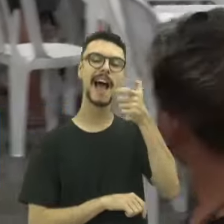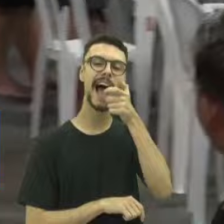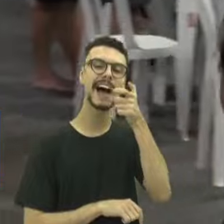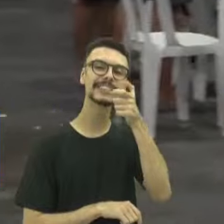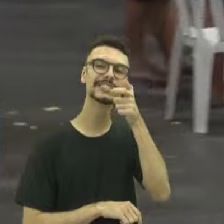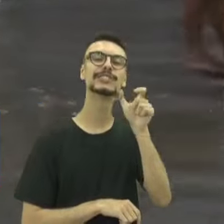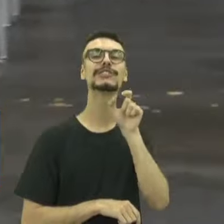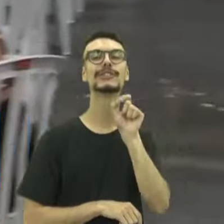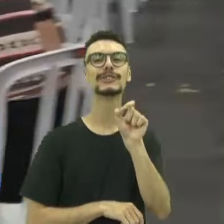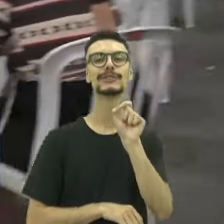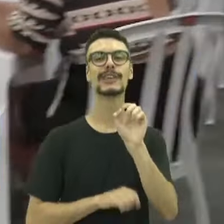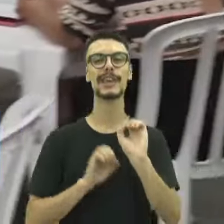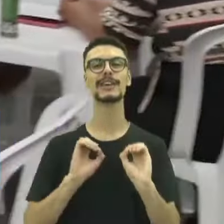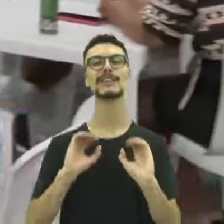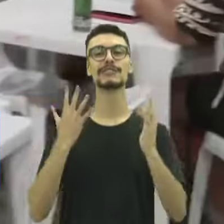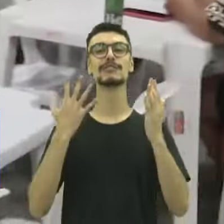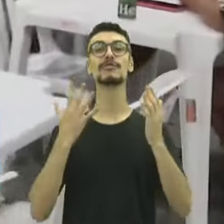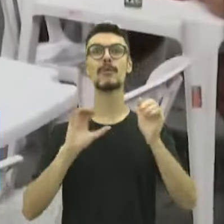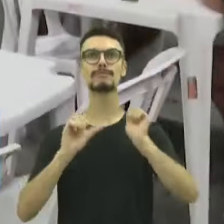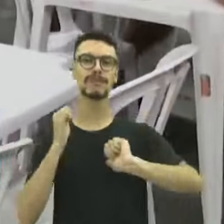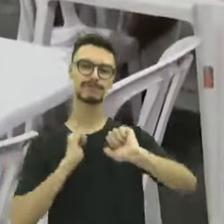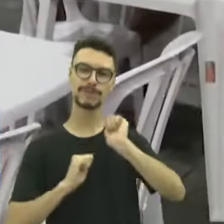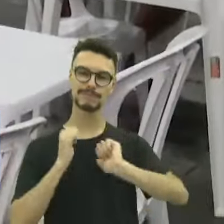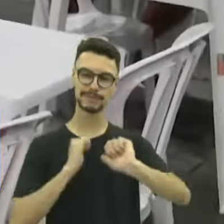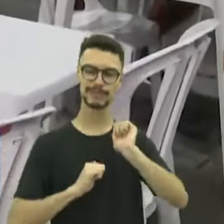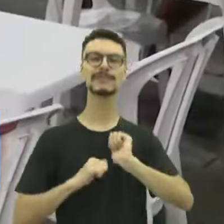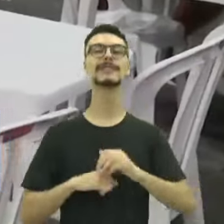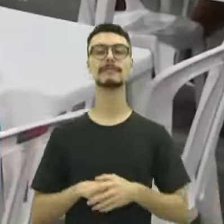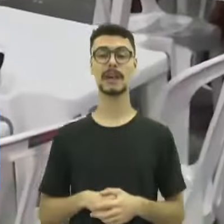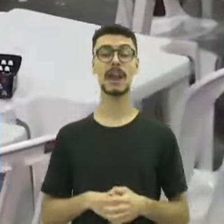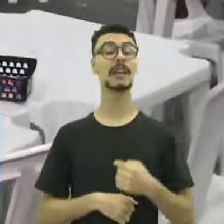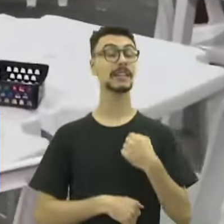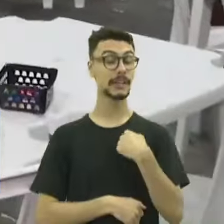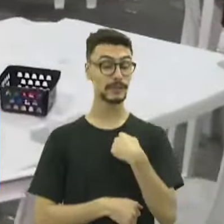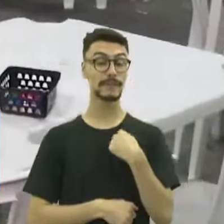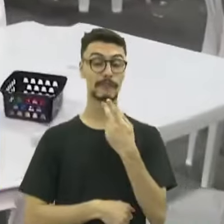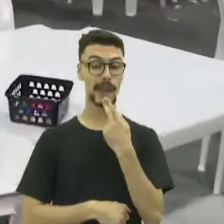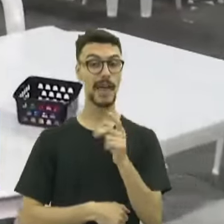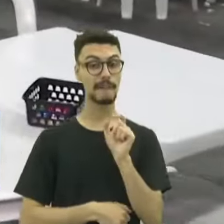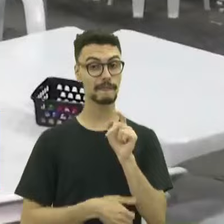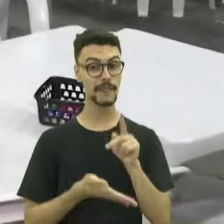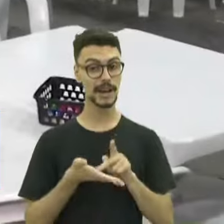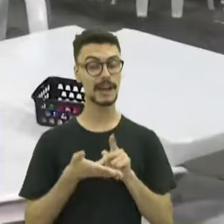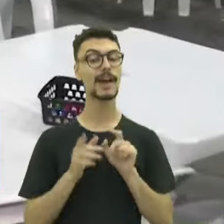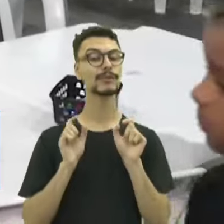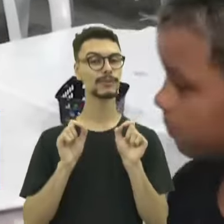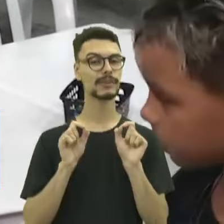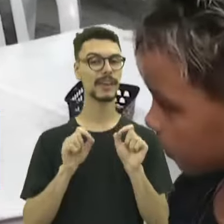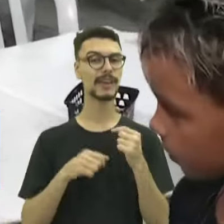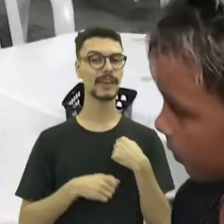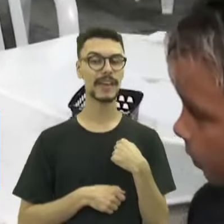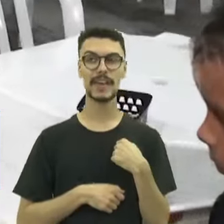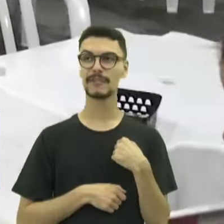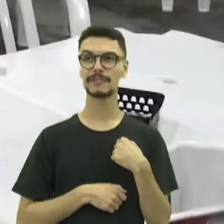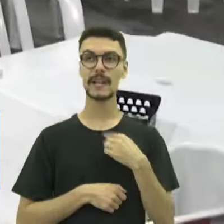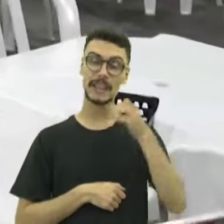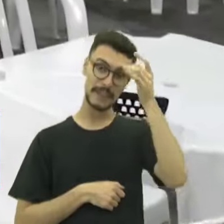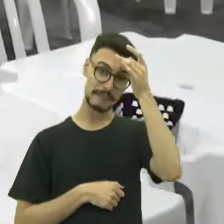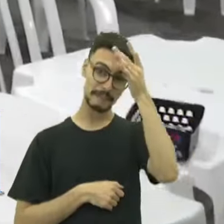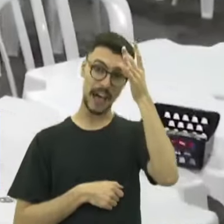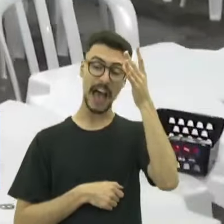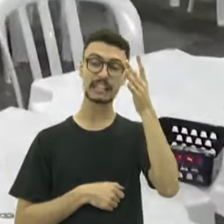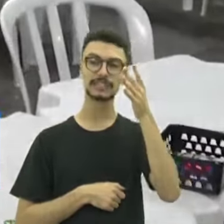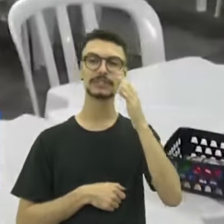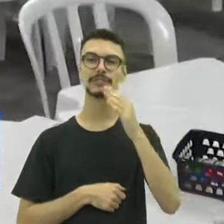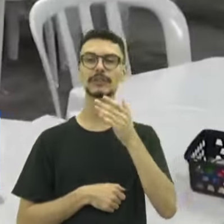a esse show tão esperado, Barões da Pisadinha. Eu confesso pra você que eu não tenho muita facilidade pra gravar letra